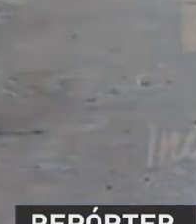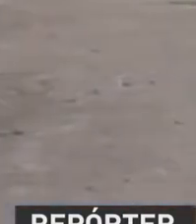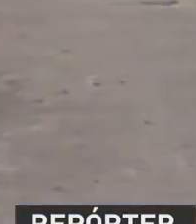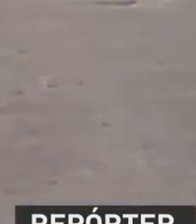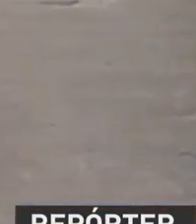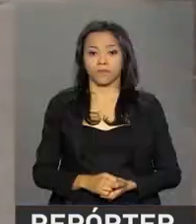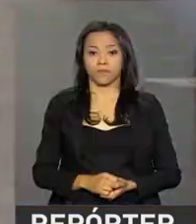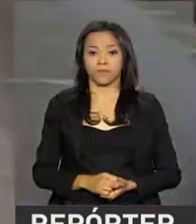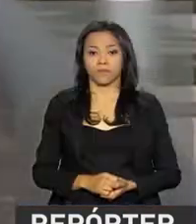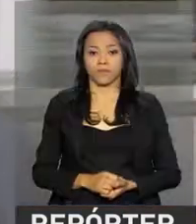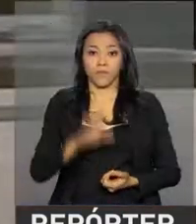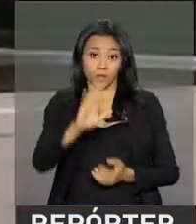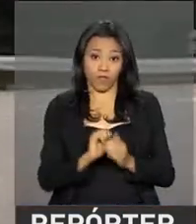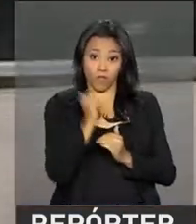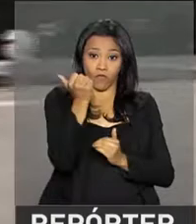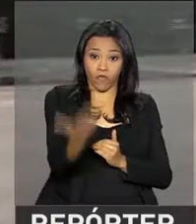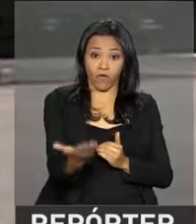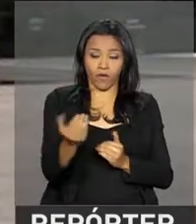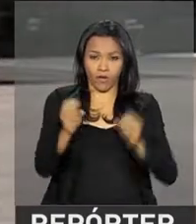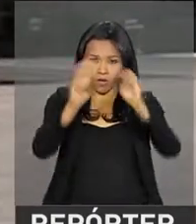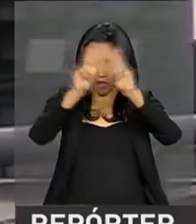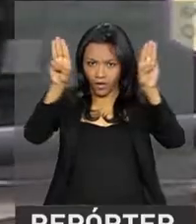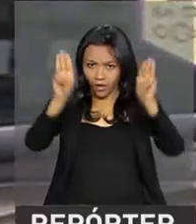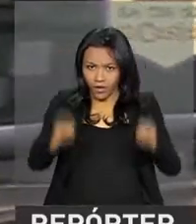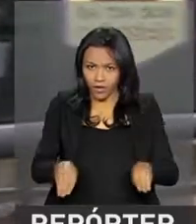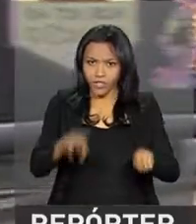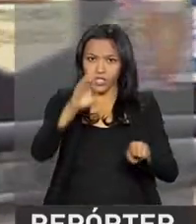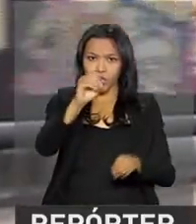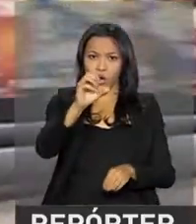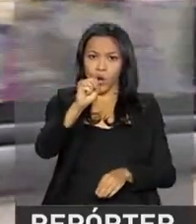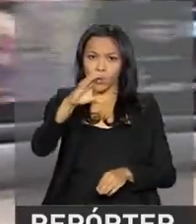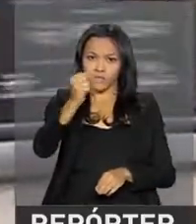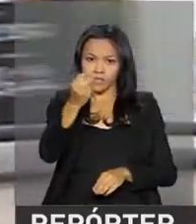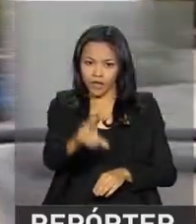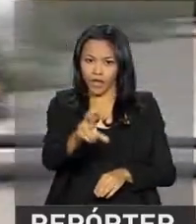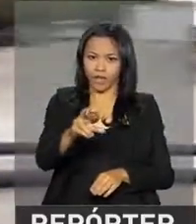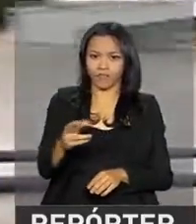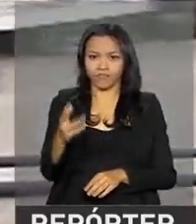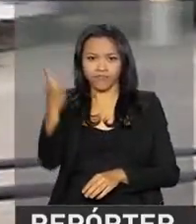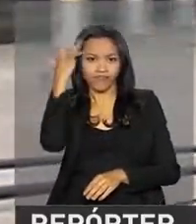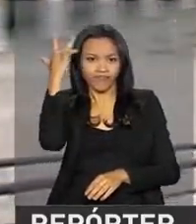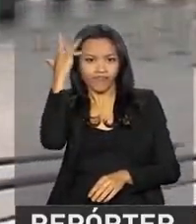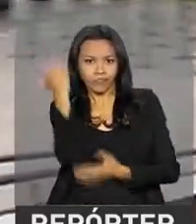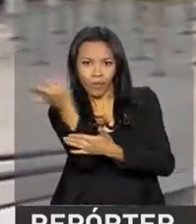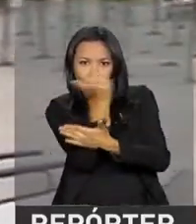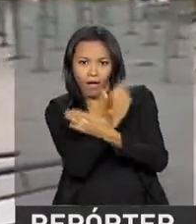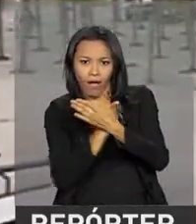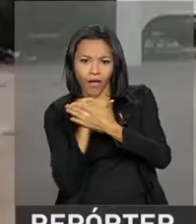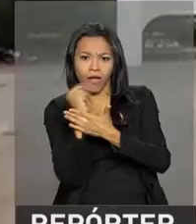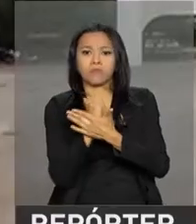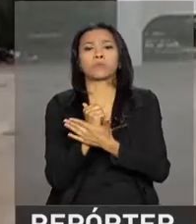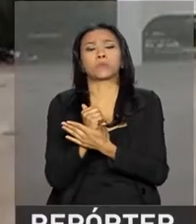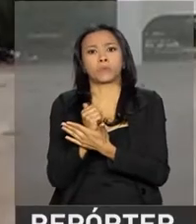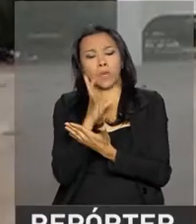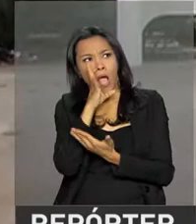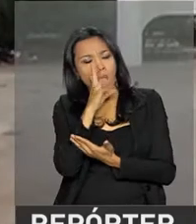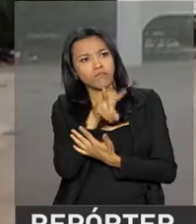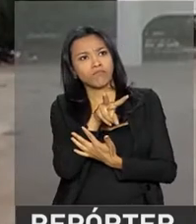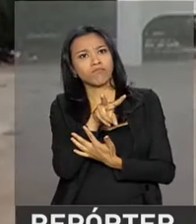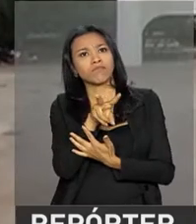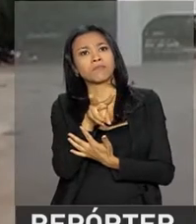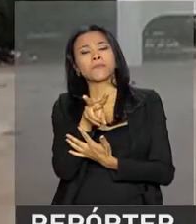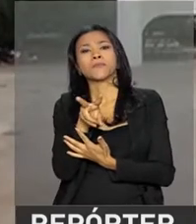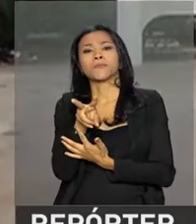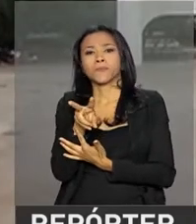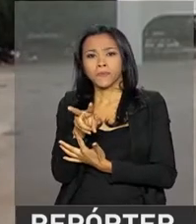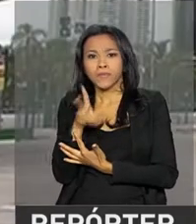Do lado de fora, a arquitetura de Oscar Niemeyer compõe a paisagem urbana da capital paulista. Obras para serem vistas e